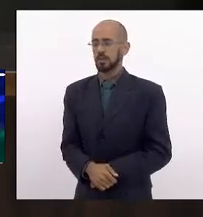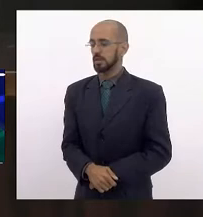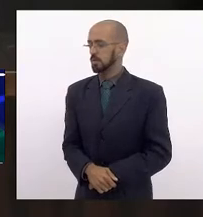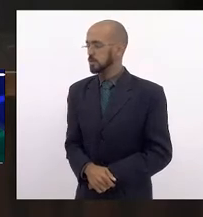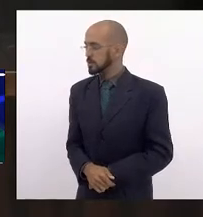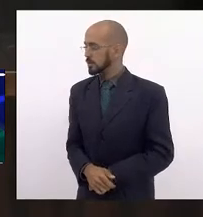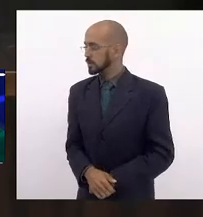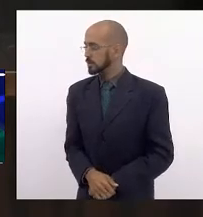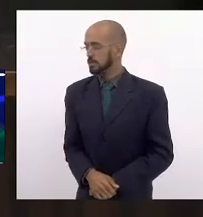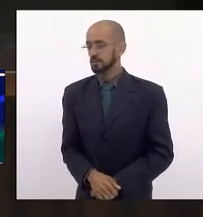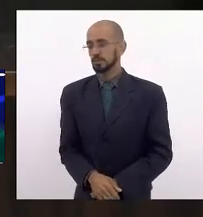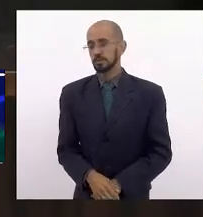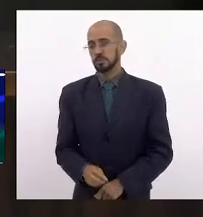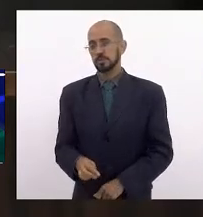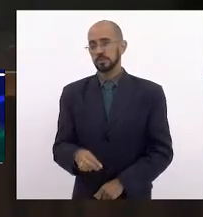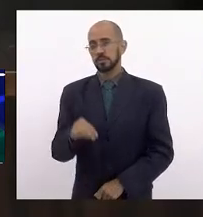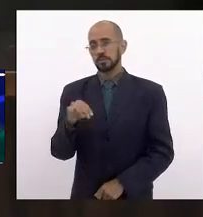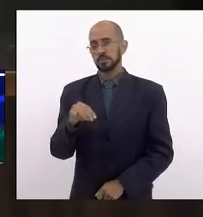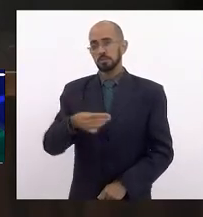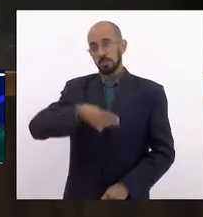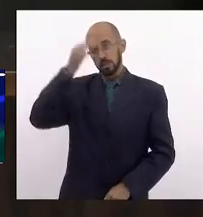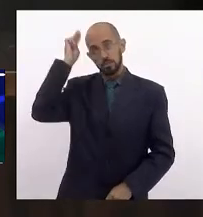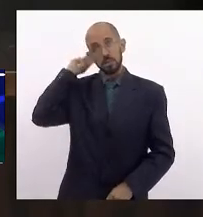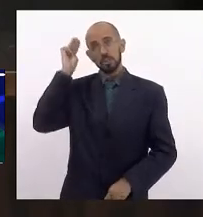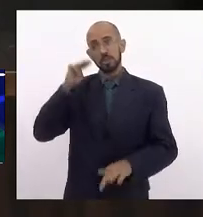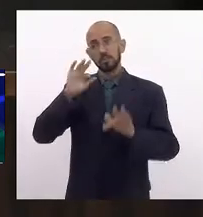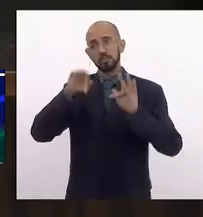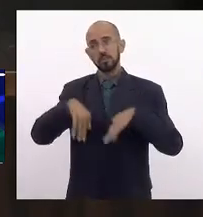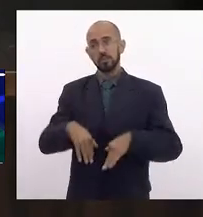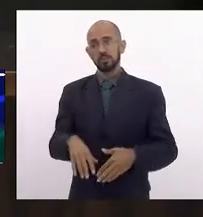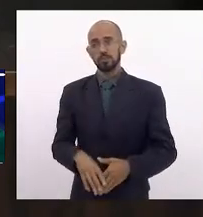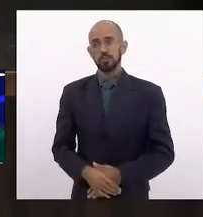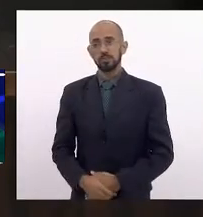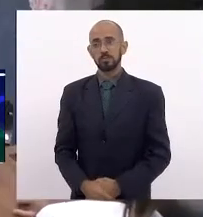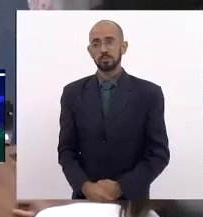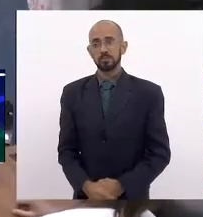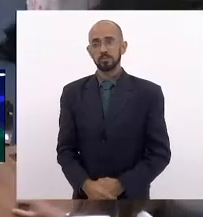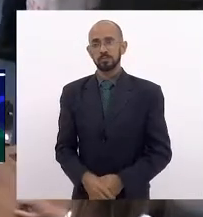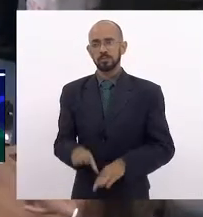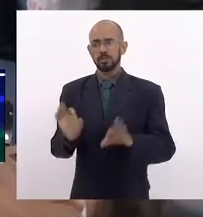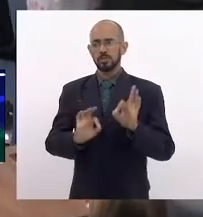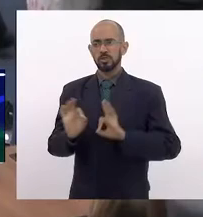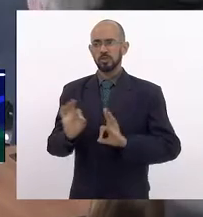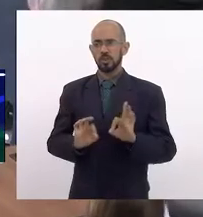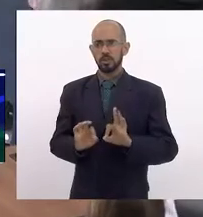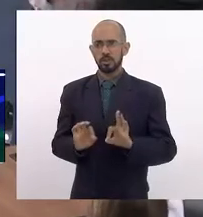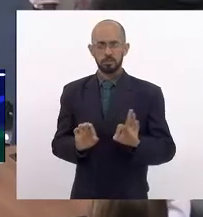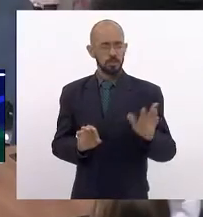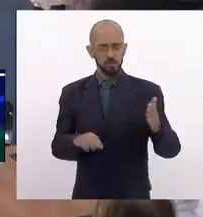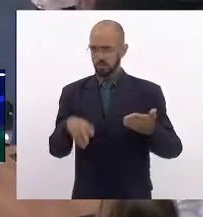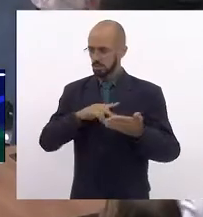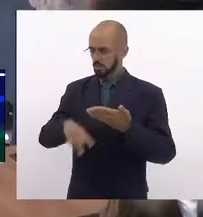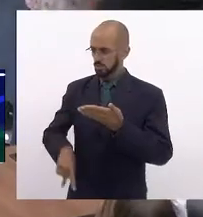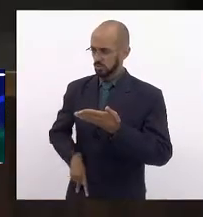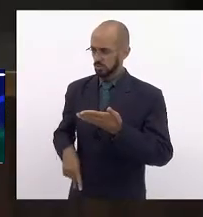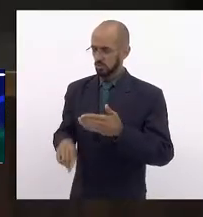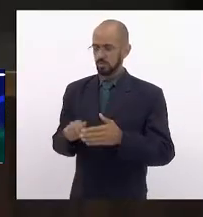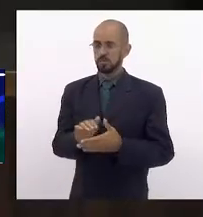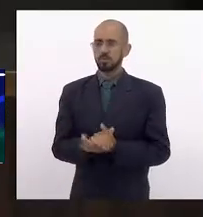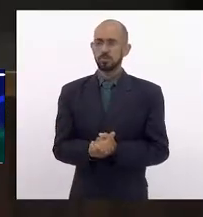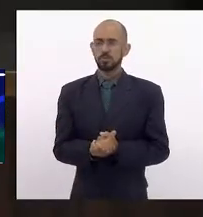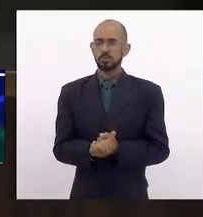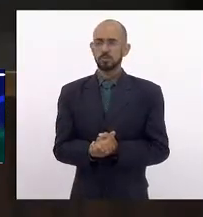e Márcio Pacheco ao final seu presente questão de ordem o deputado